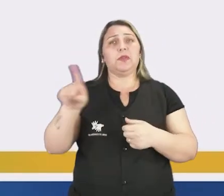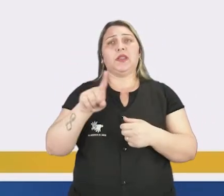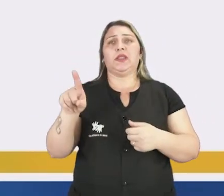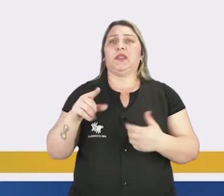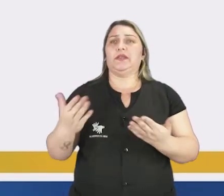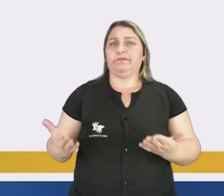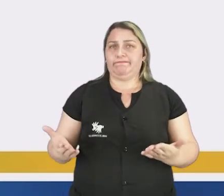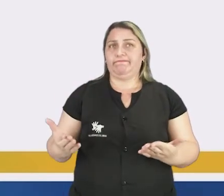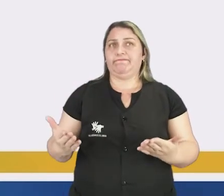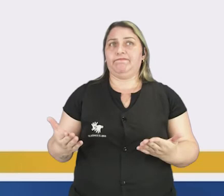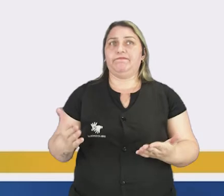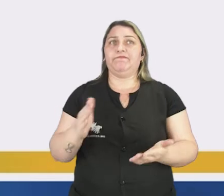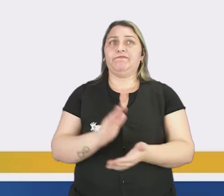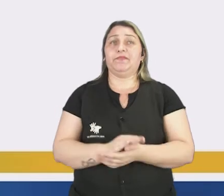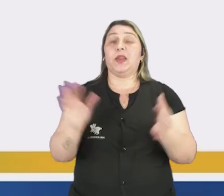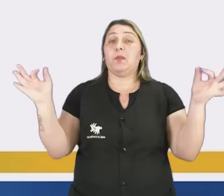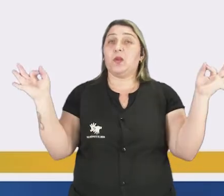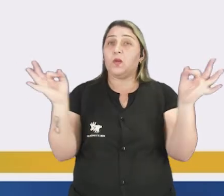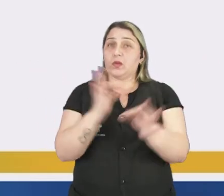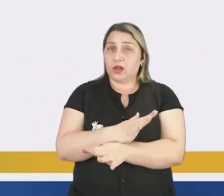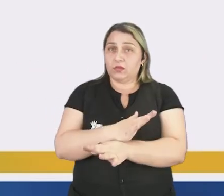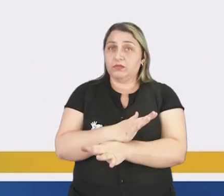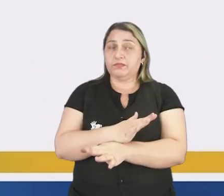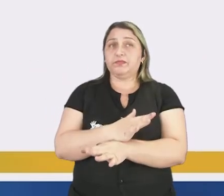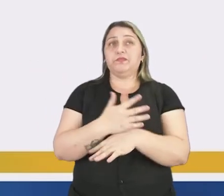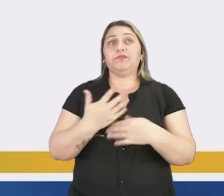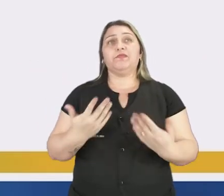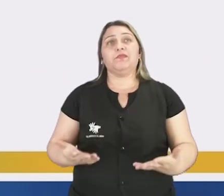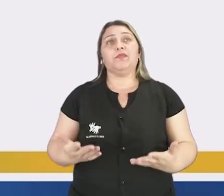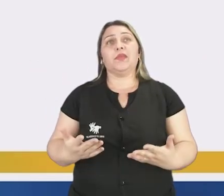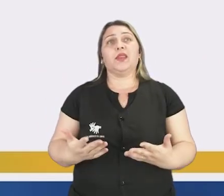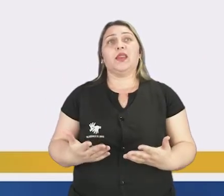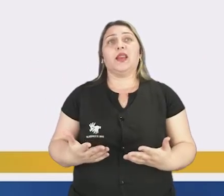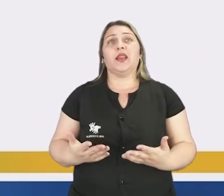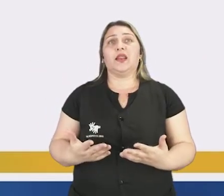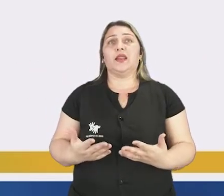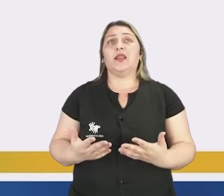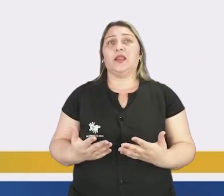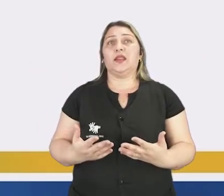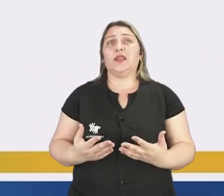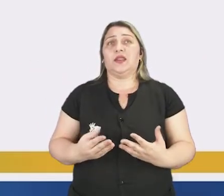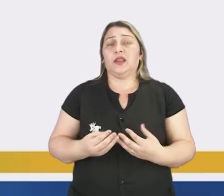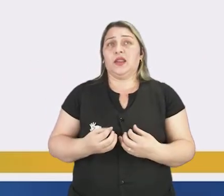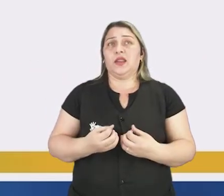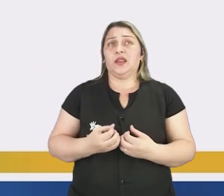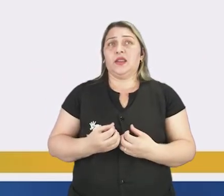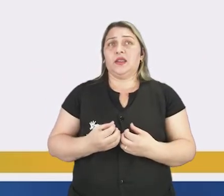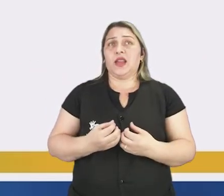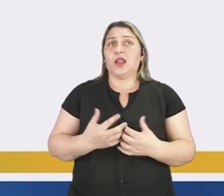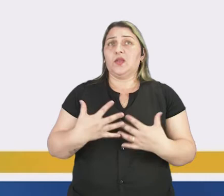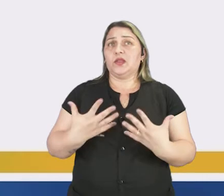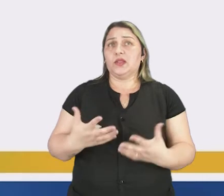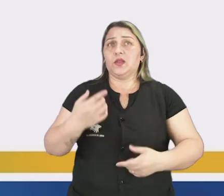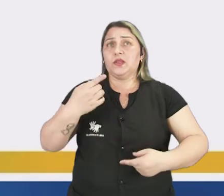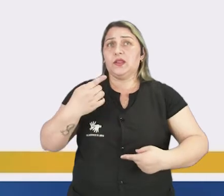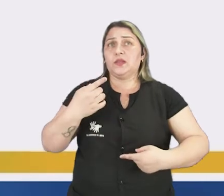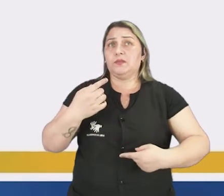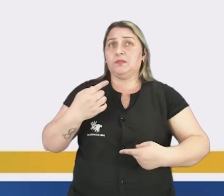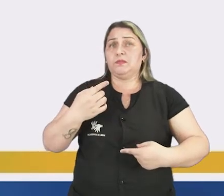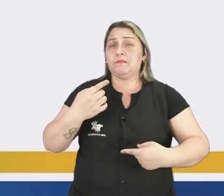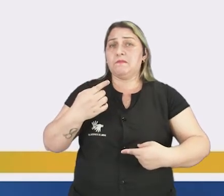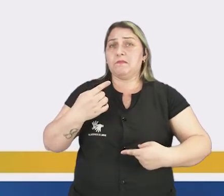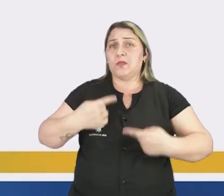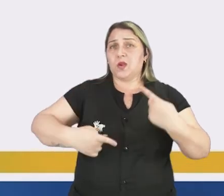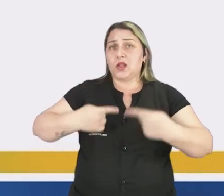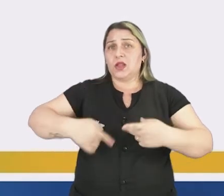tem, tá bom? Então, a nossa conclusão com isso, além da adoção das